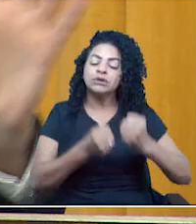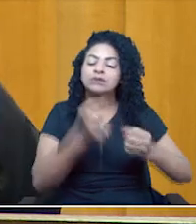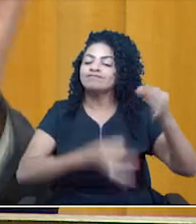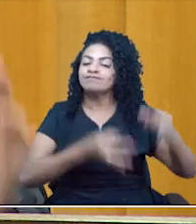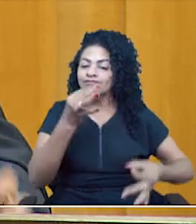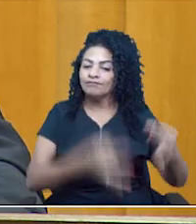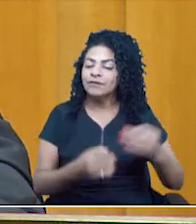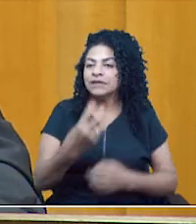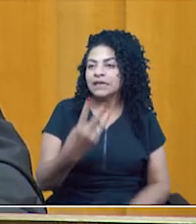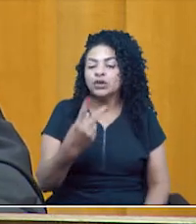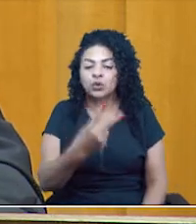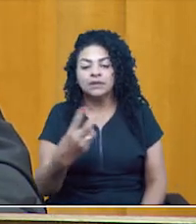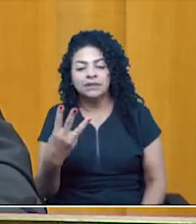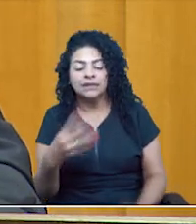fiz